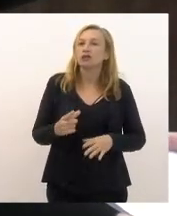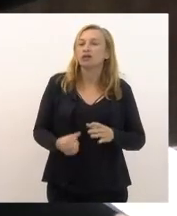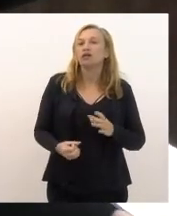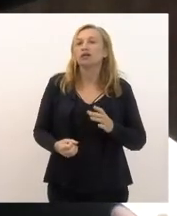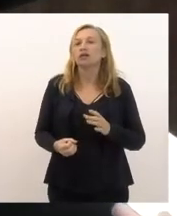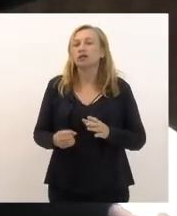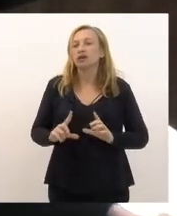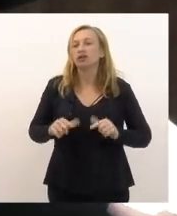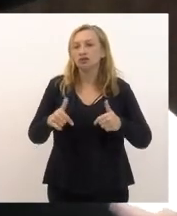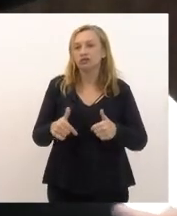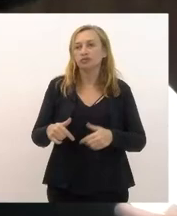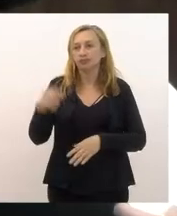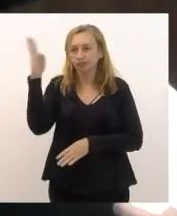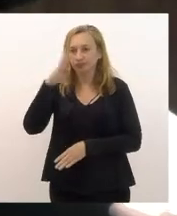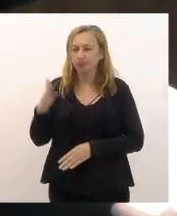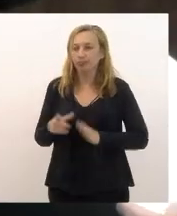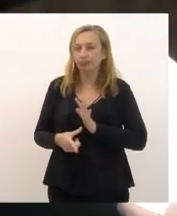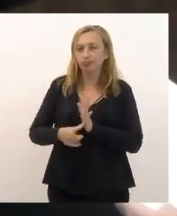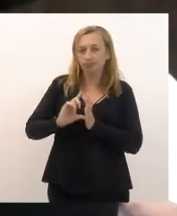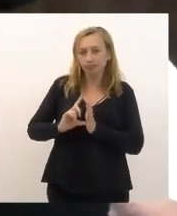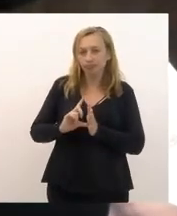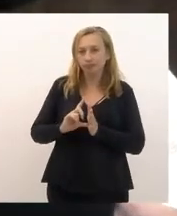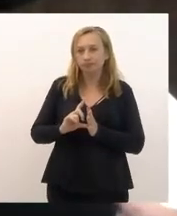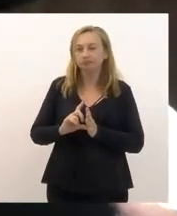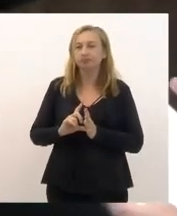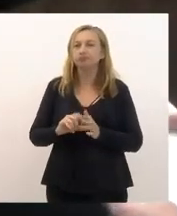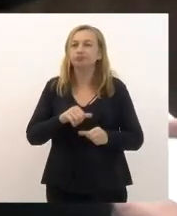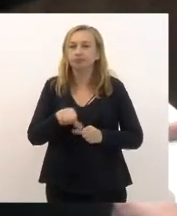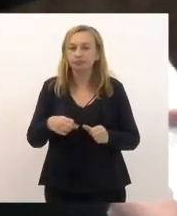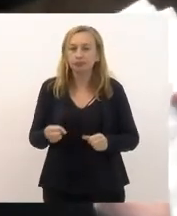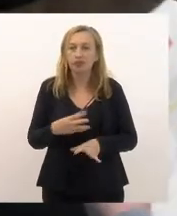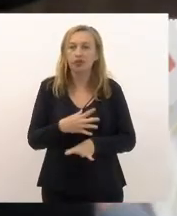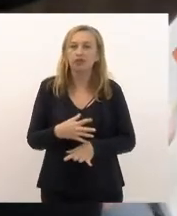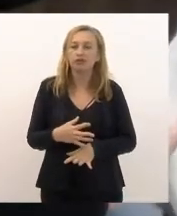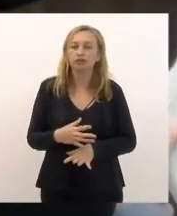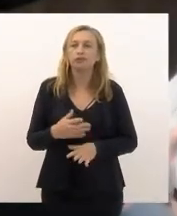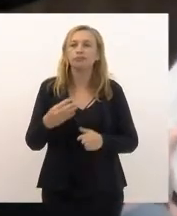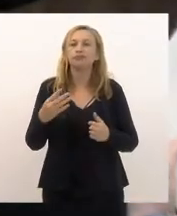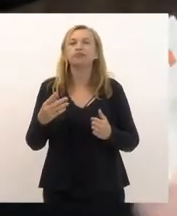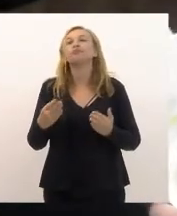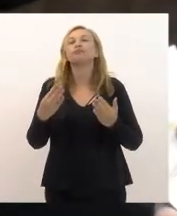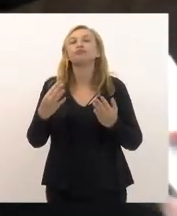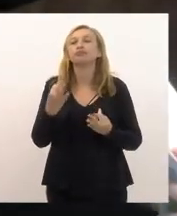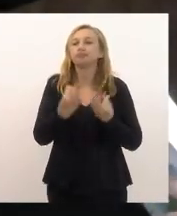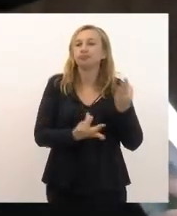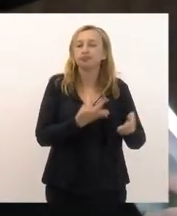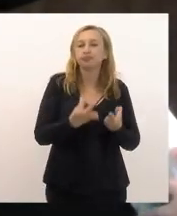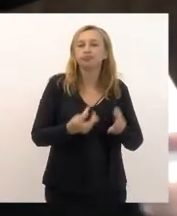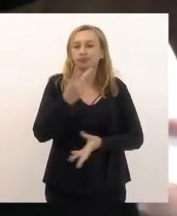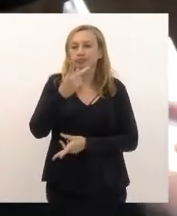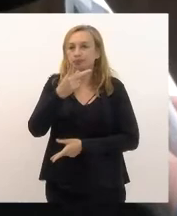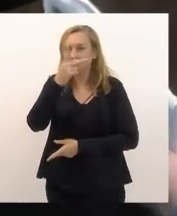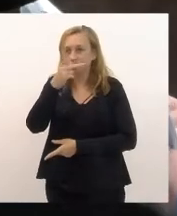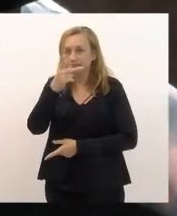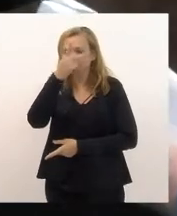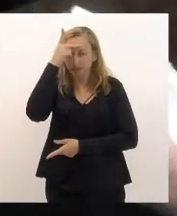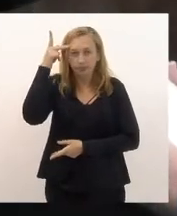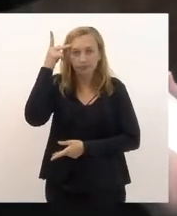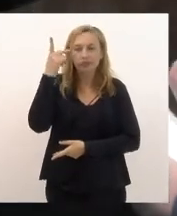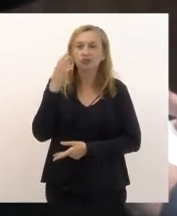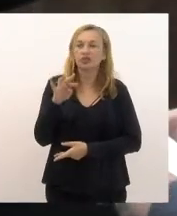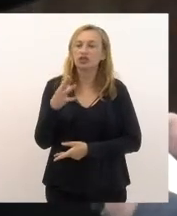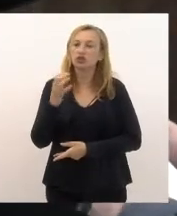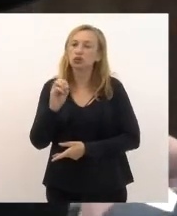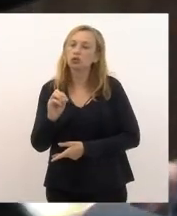no Brasil, antes mesmo da reforma Franco-Basaglia, a possibilidade que a terapêutica com pessoas, pacientes com transtorno mental,